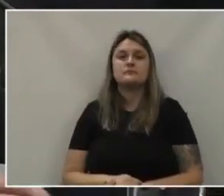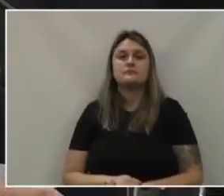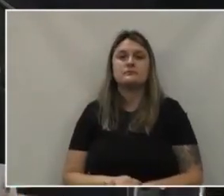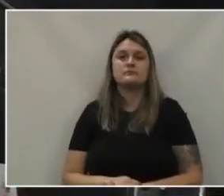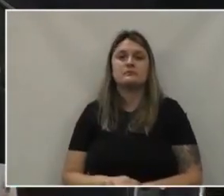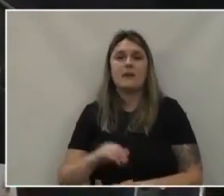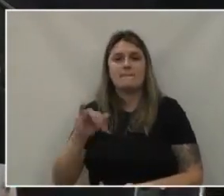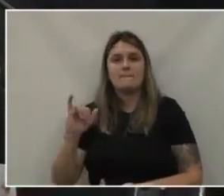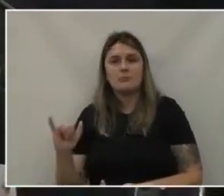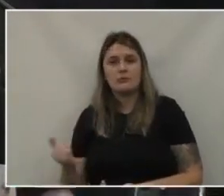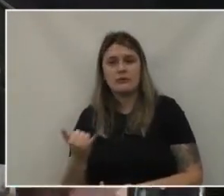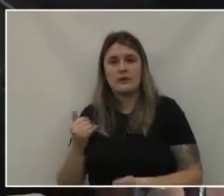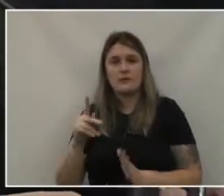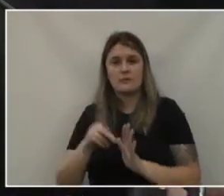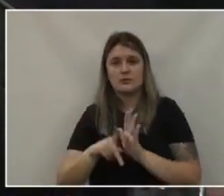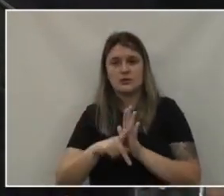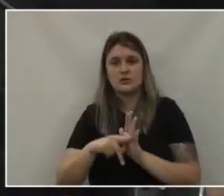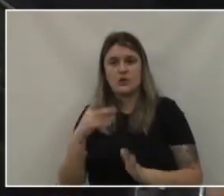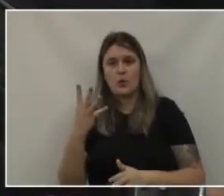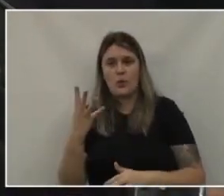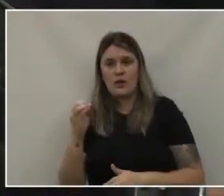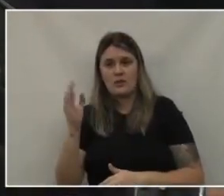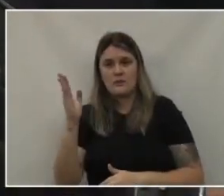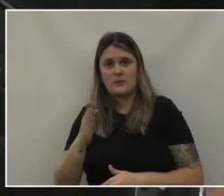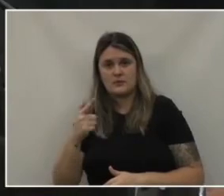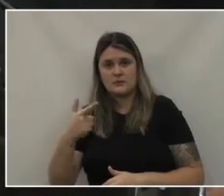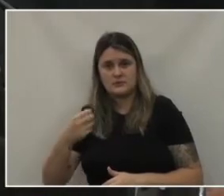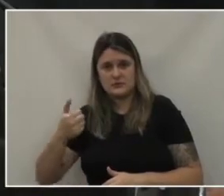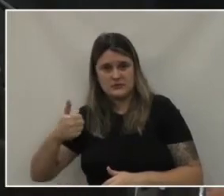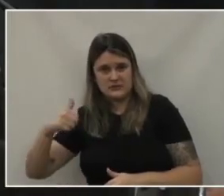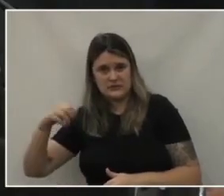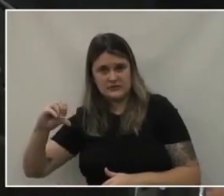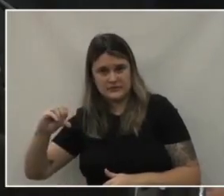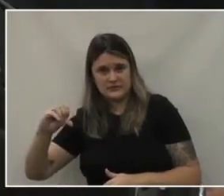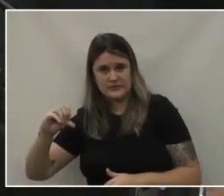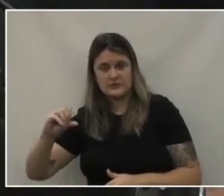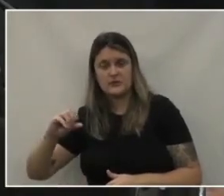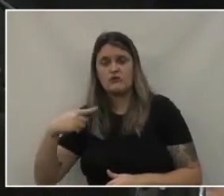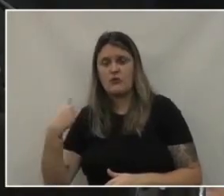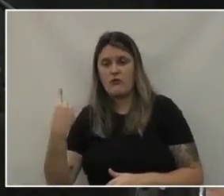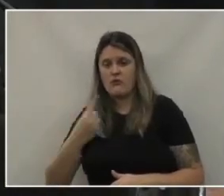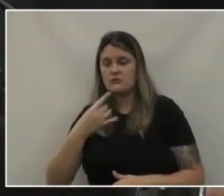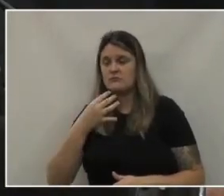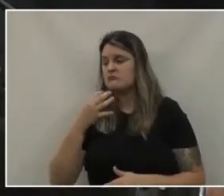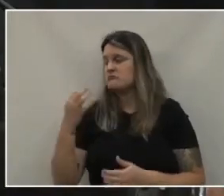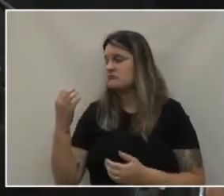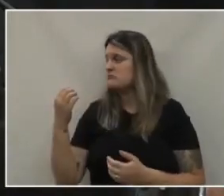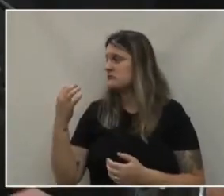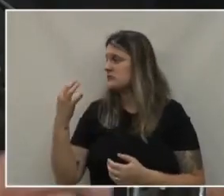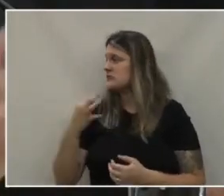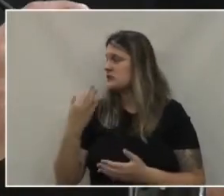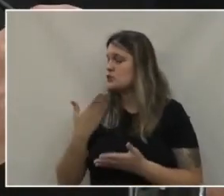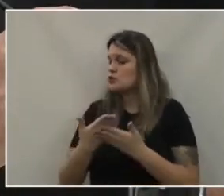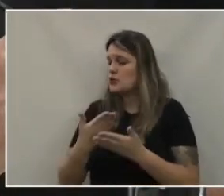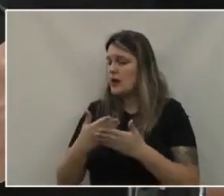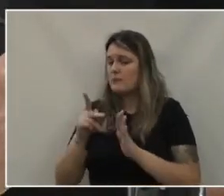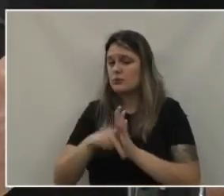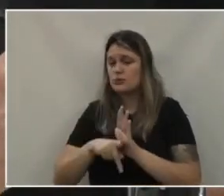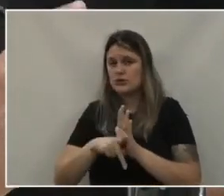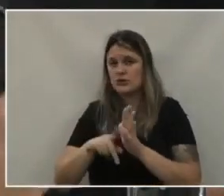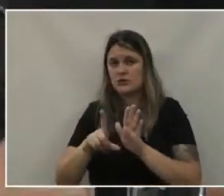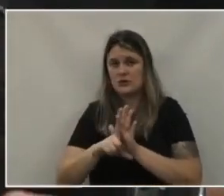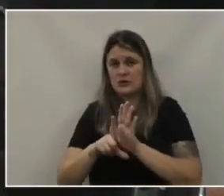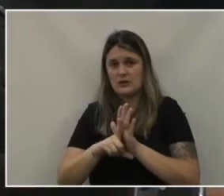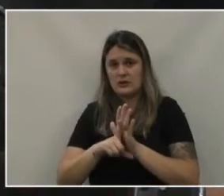projeto 40/2019. O Almir citou na tribuna. Com certeza, vereador, a gente vai estudar esse projeto porque